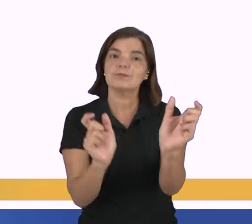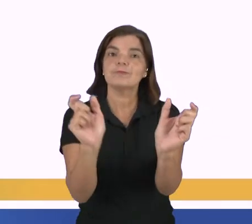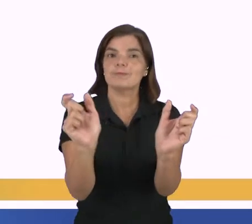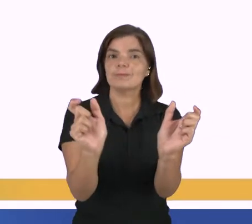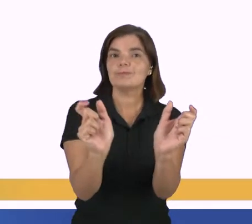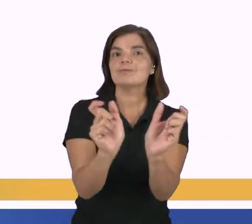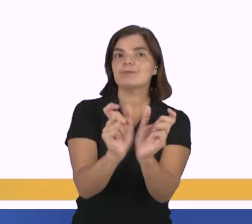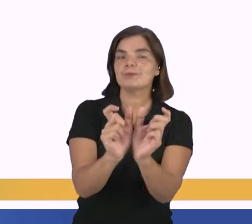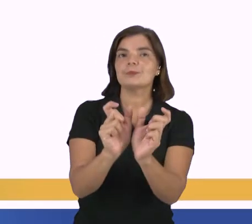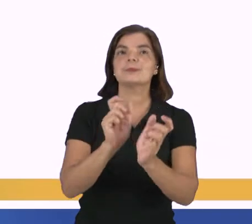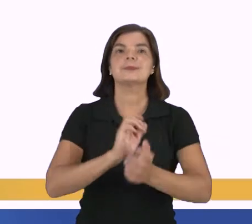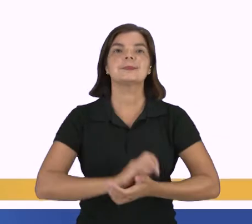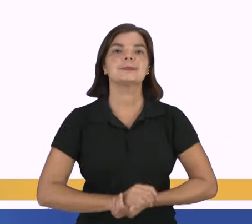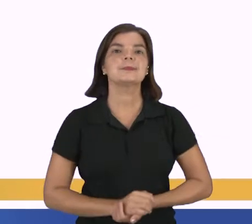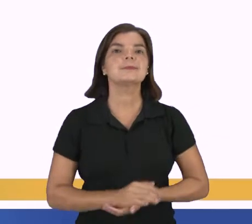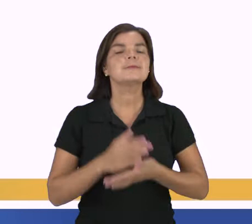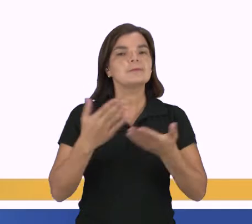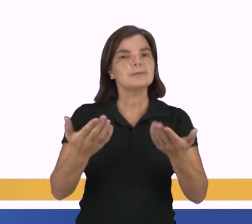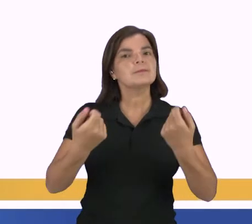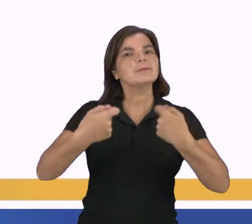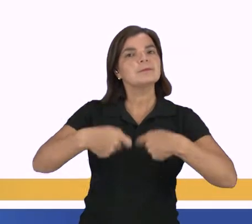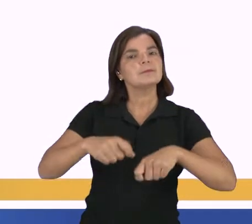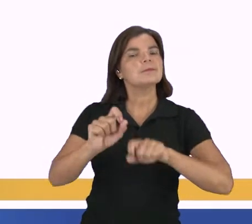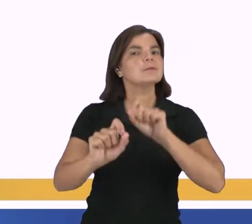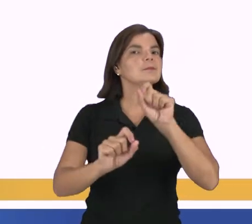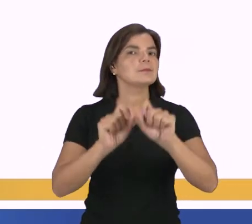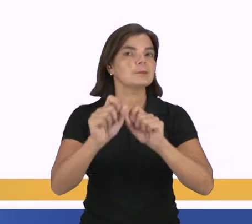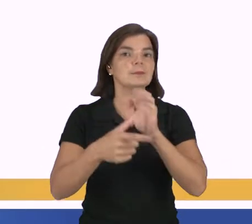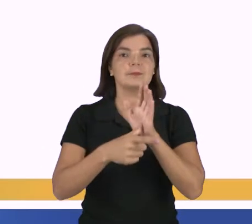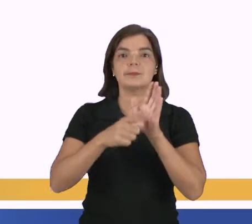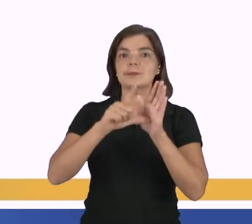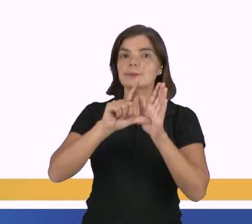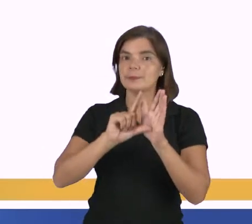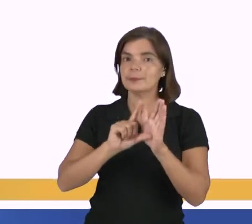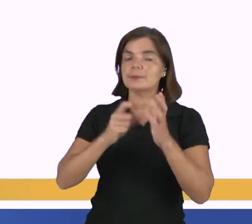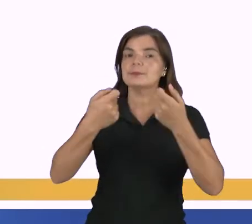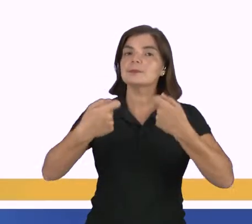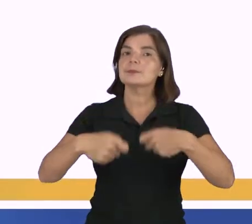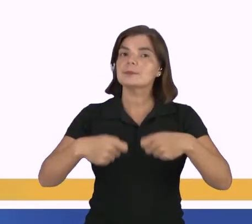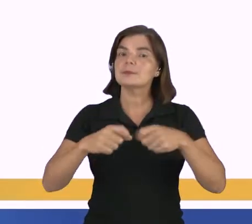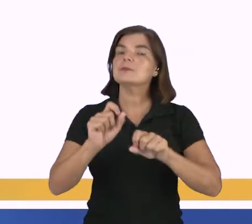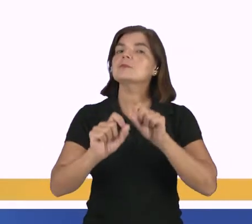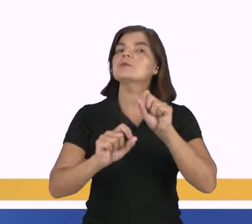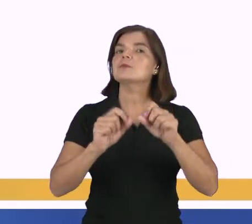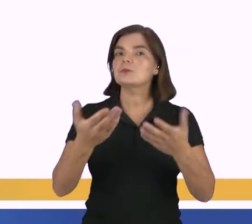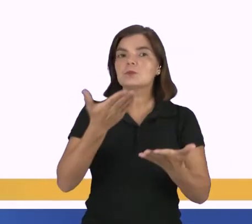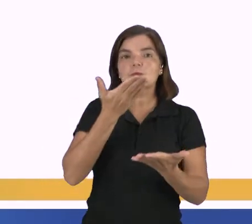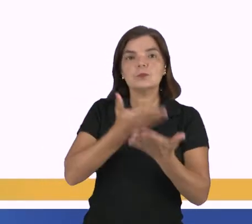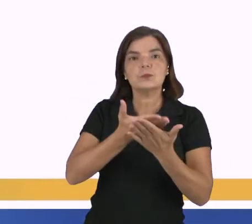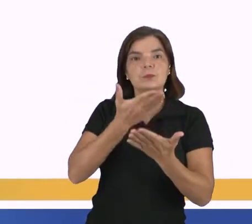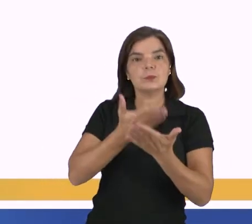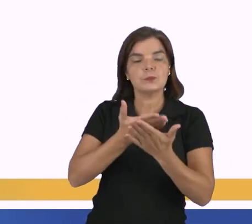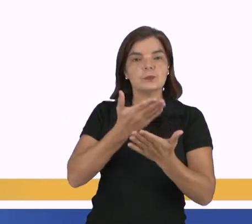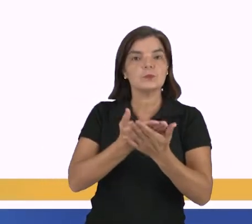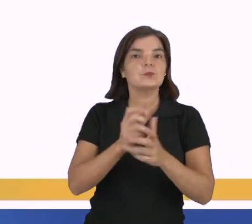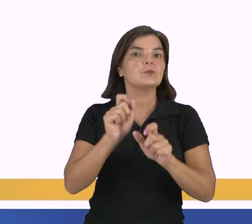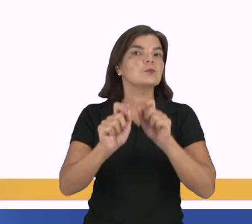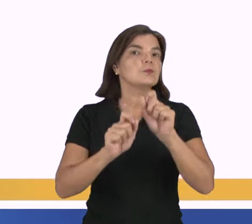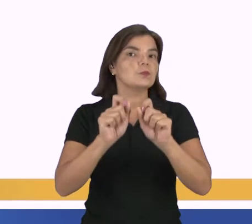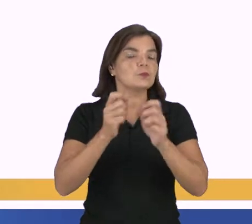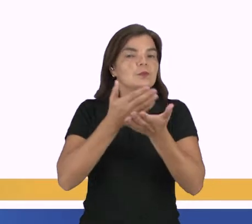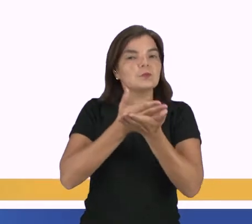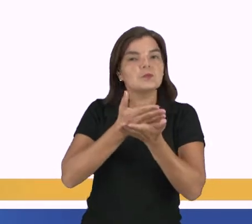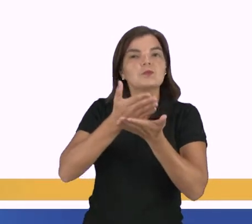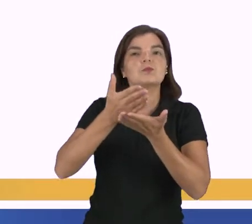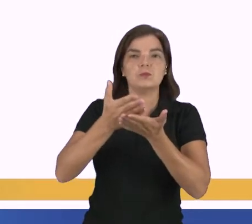tá bom? Então, é necessário o quê? Que antes de tudo, nós devemos o quê? Estudar a respeito dos